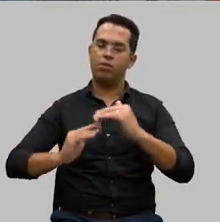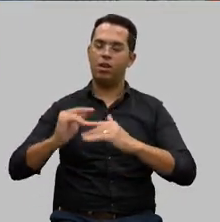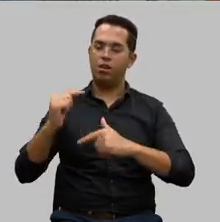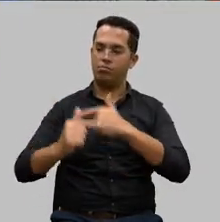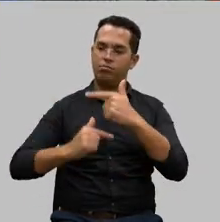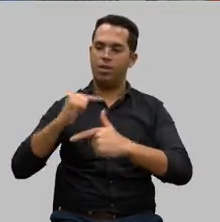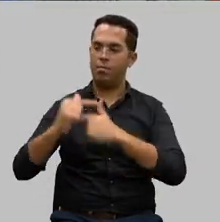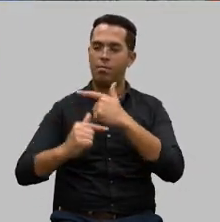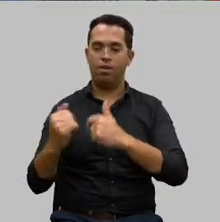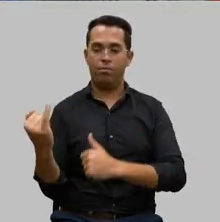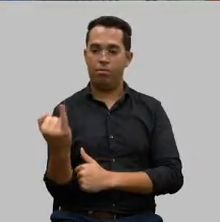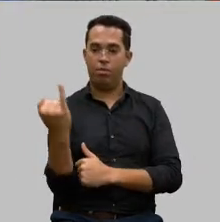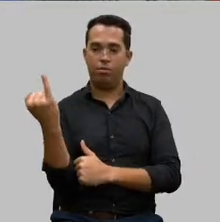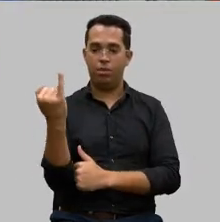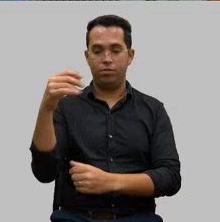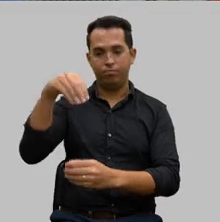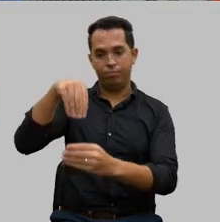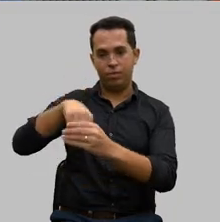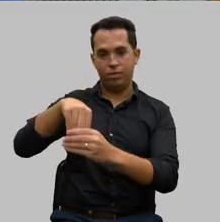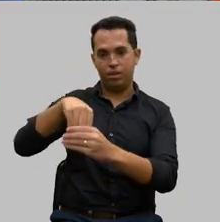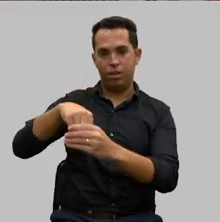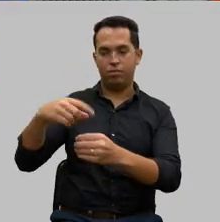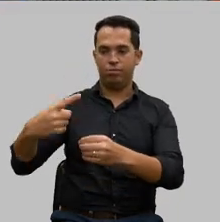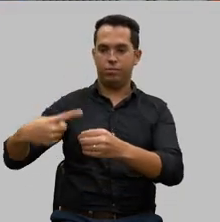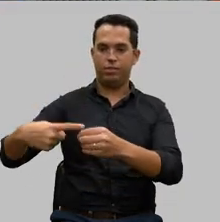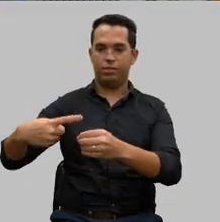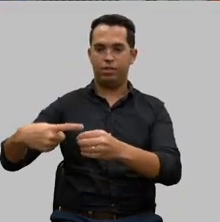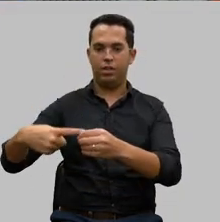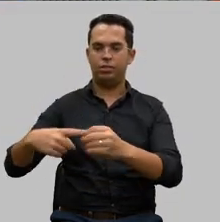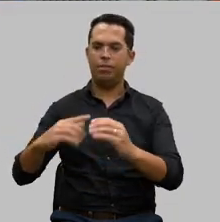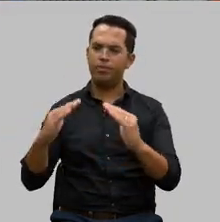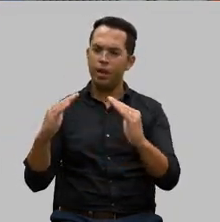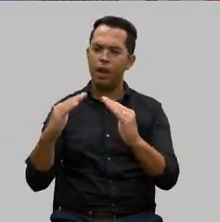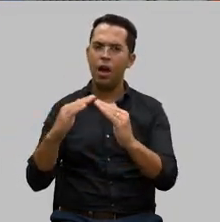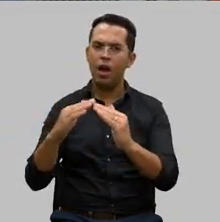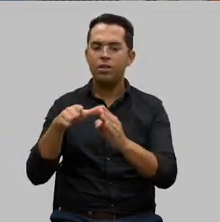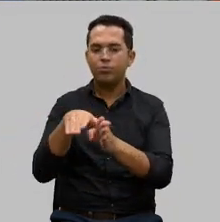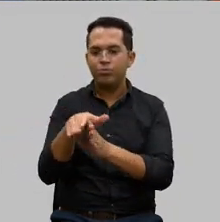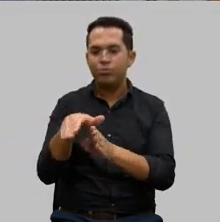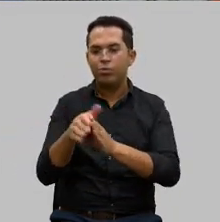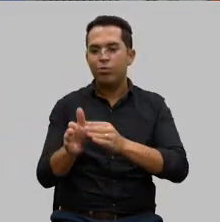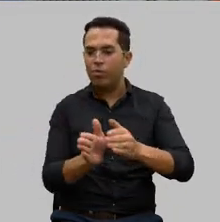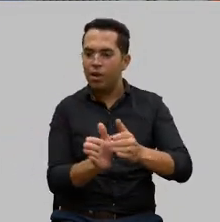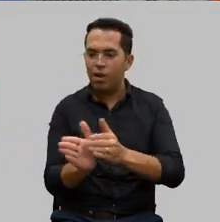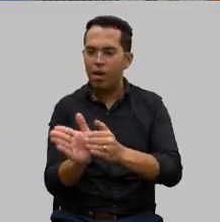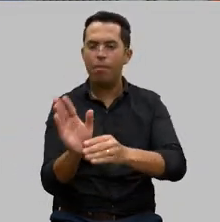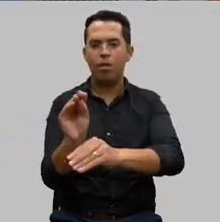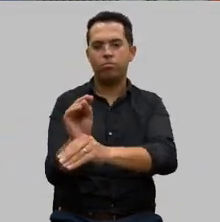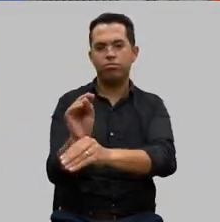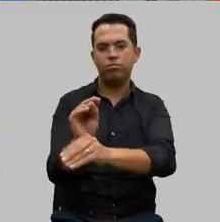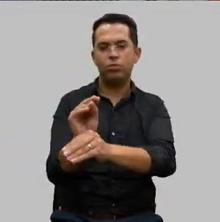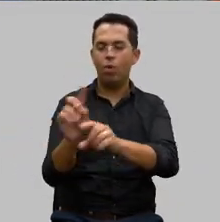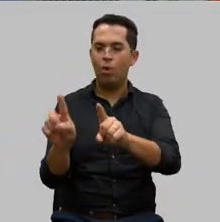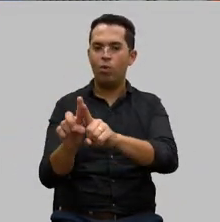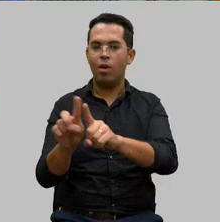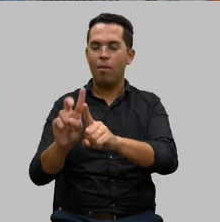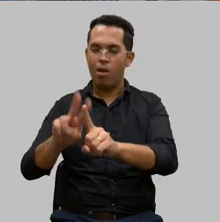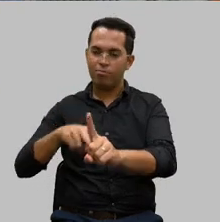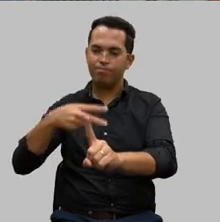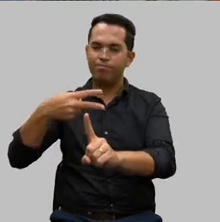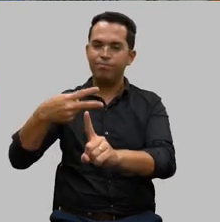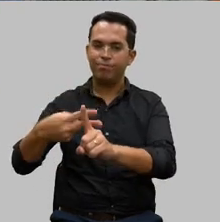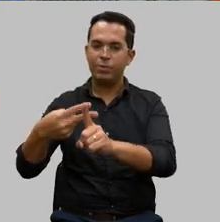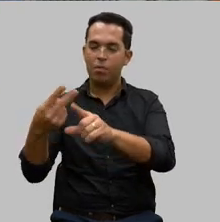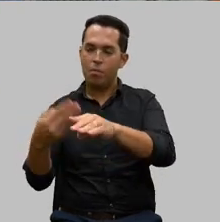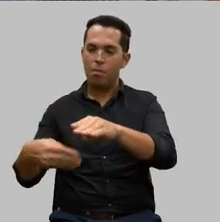cidade lar de Pedro e casa do caminho também então eu fico pensando o que